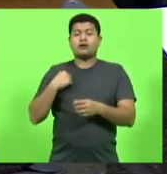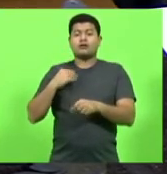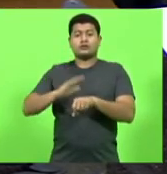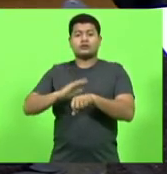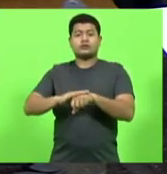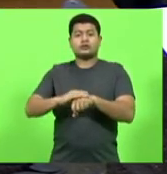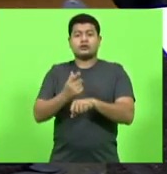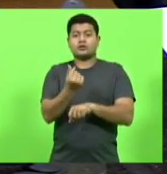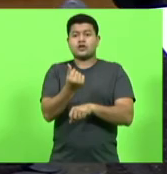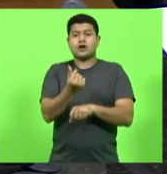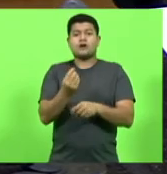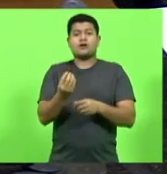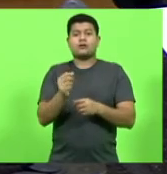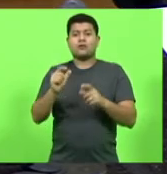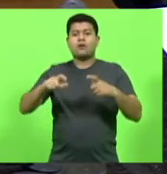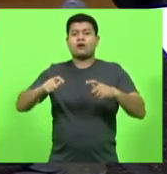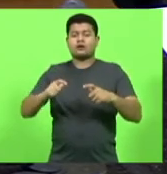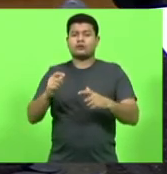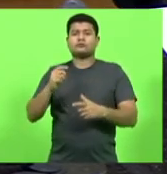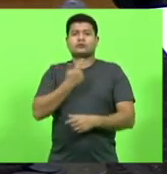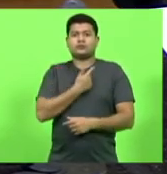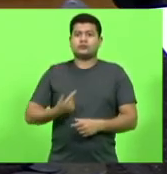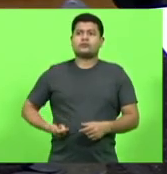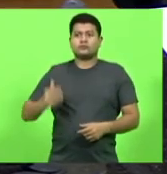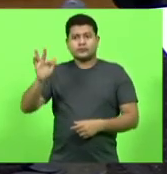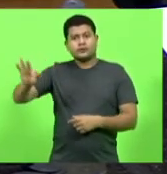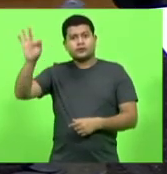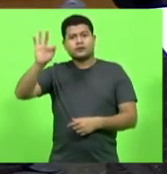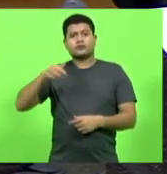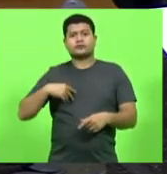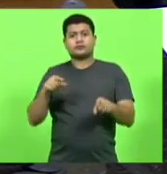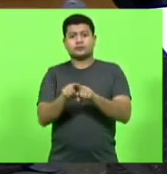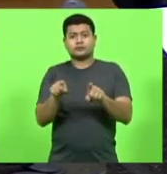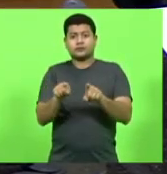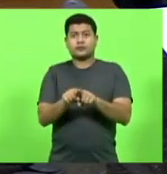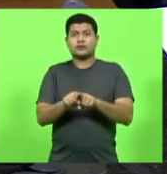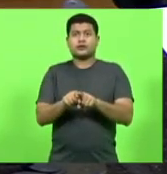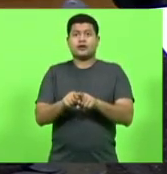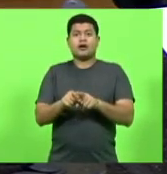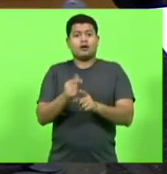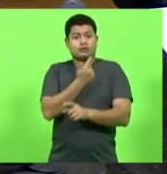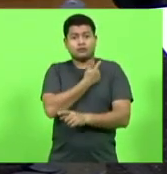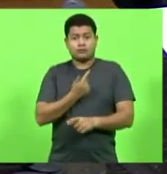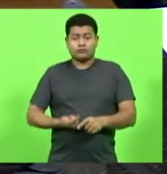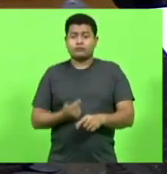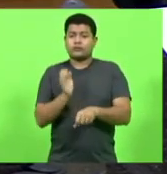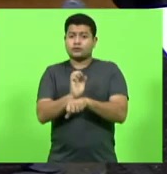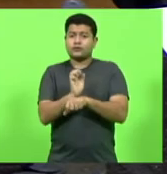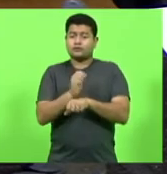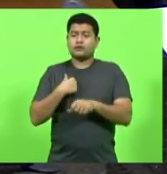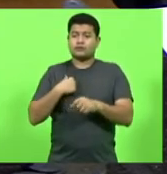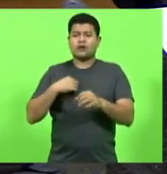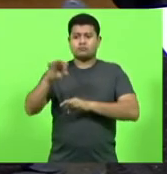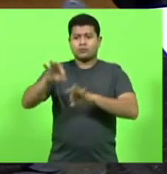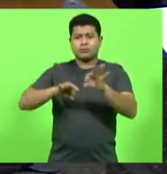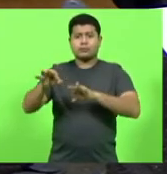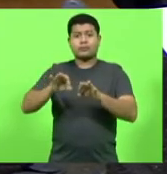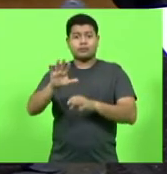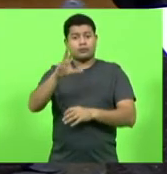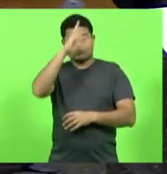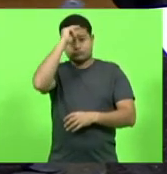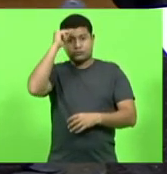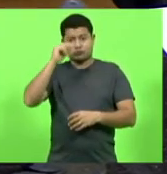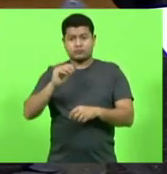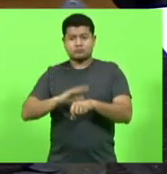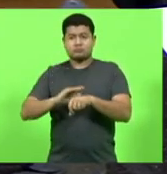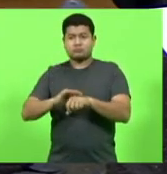muitas obras no município, em estradas municipais, com recursos estaduais. O que é que eu quero dizer com isso? De que